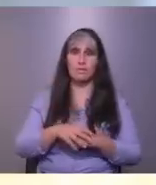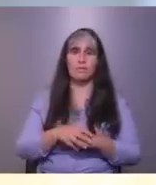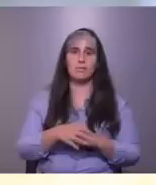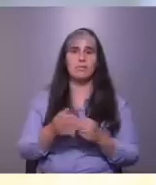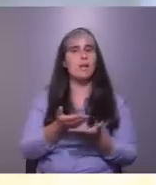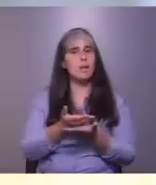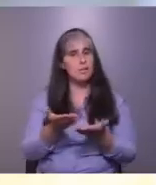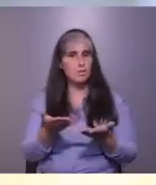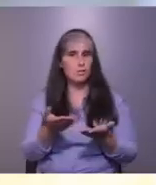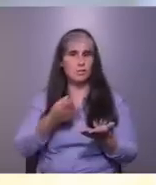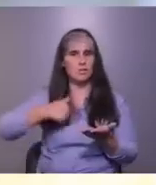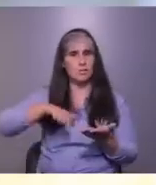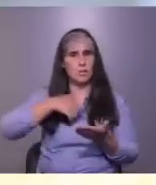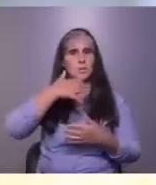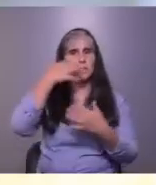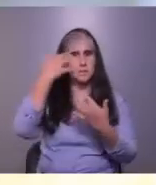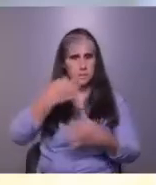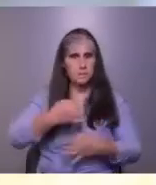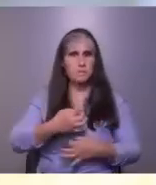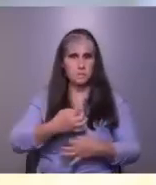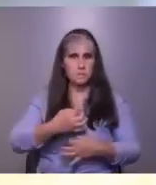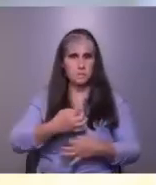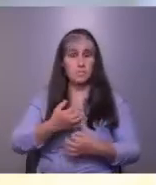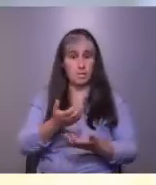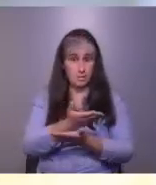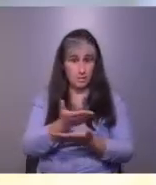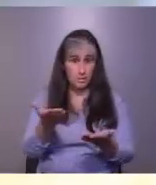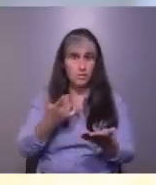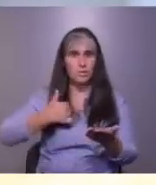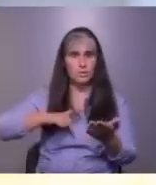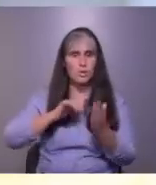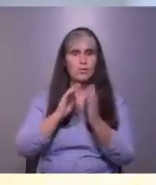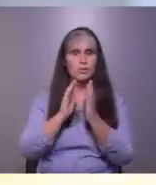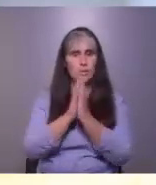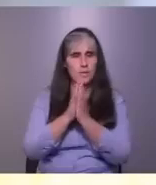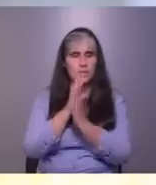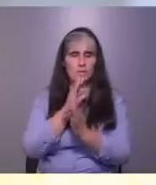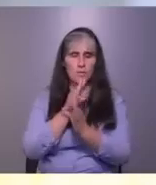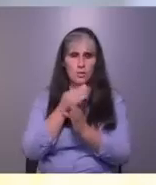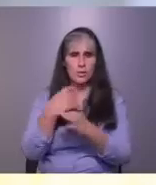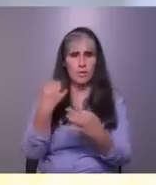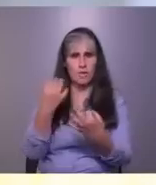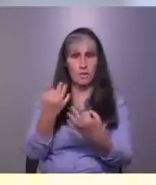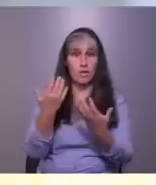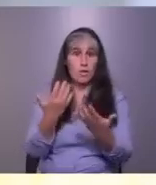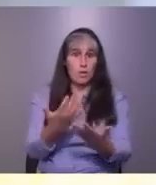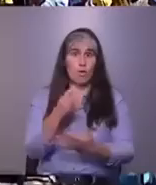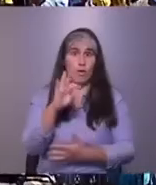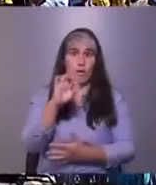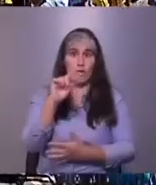que acreditamos. É isto que celebramos. É isto que agora cantamos com fé.